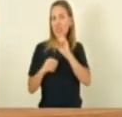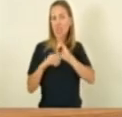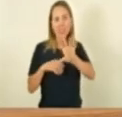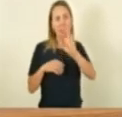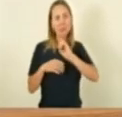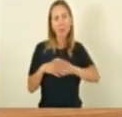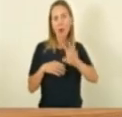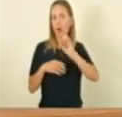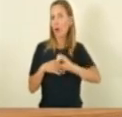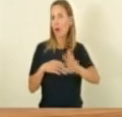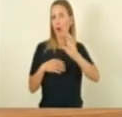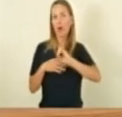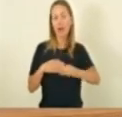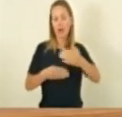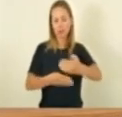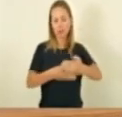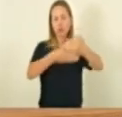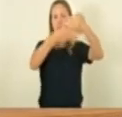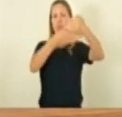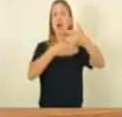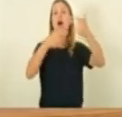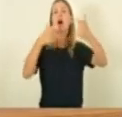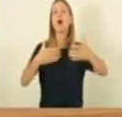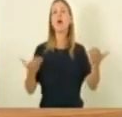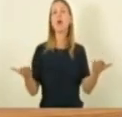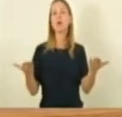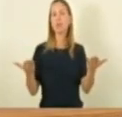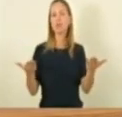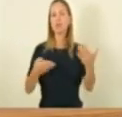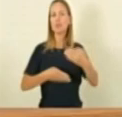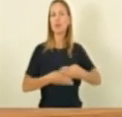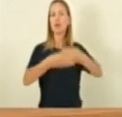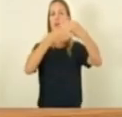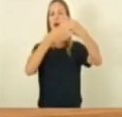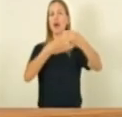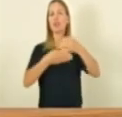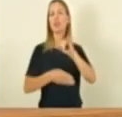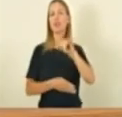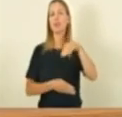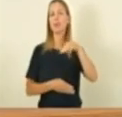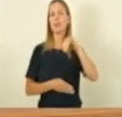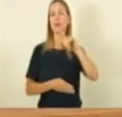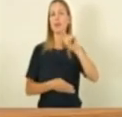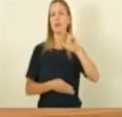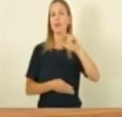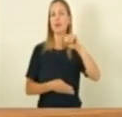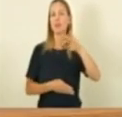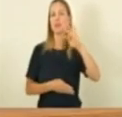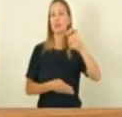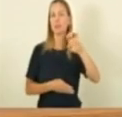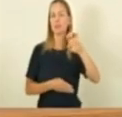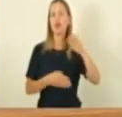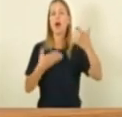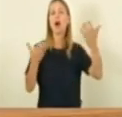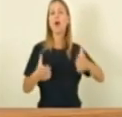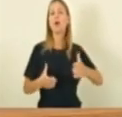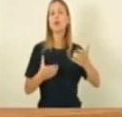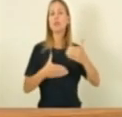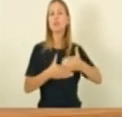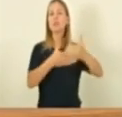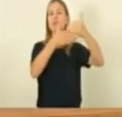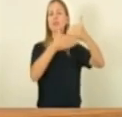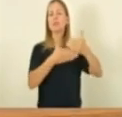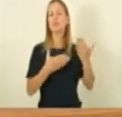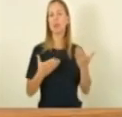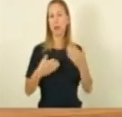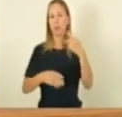embora. Cadê a barragem do imigrante? É preciso que a população tenha